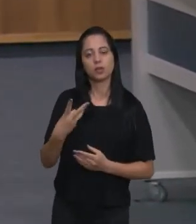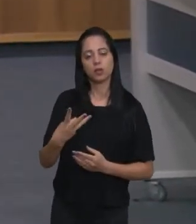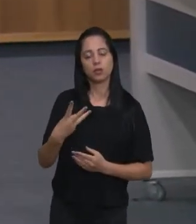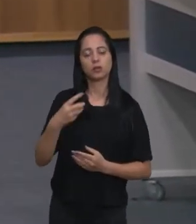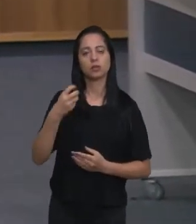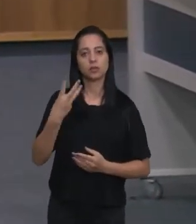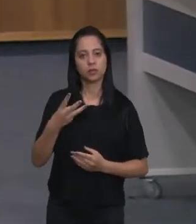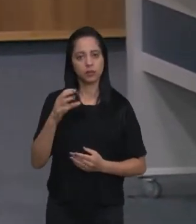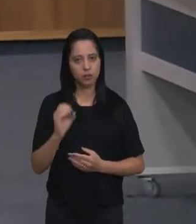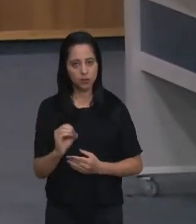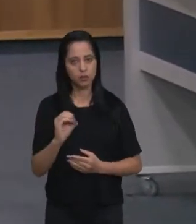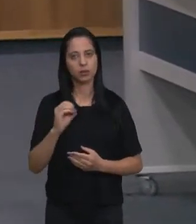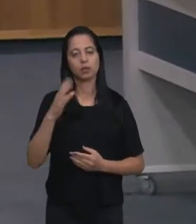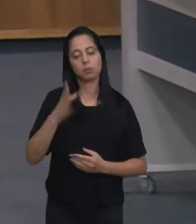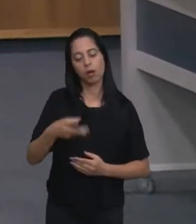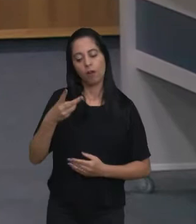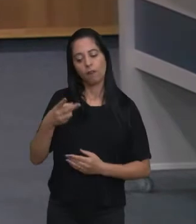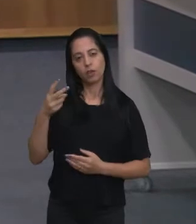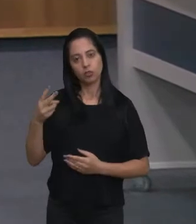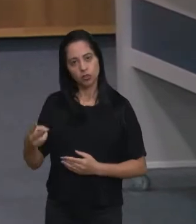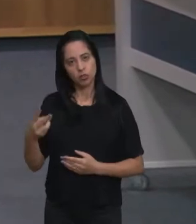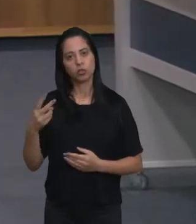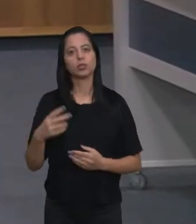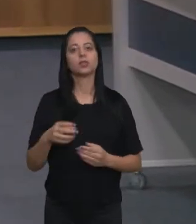1330/22, processo